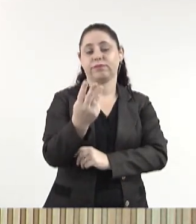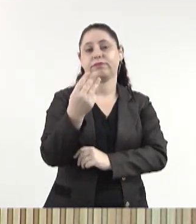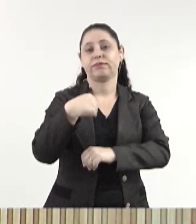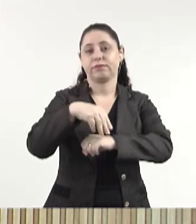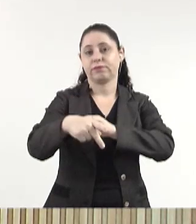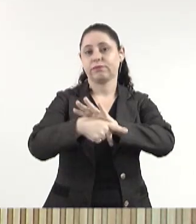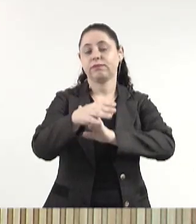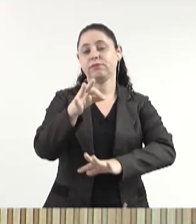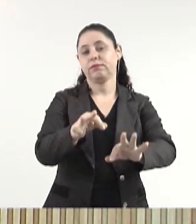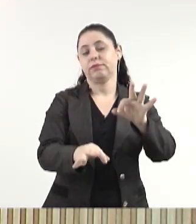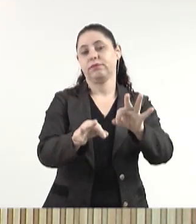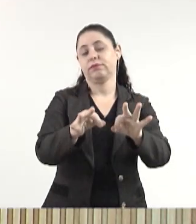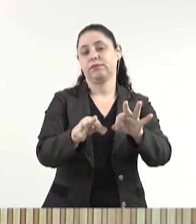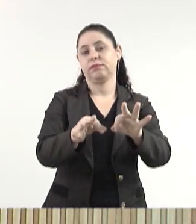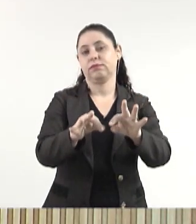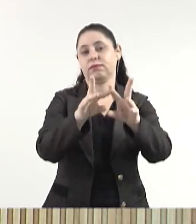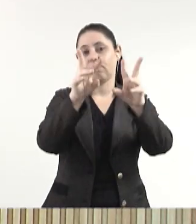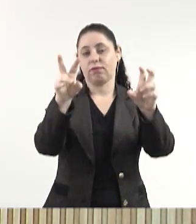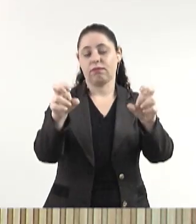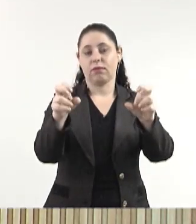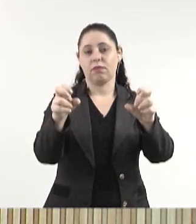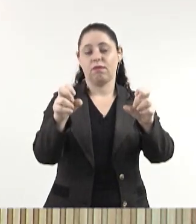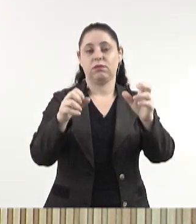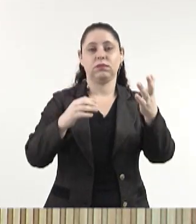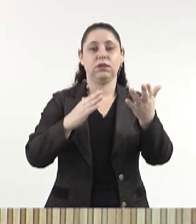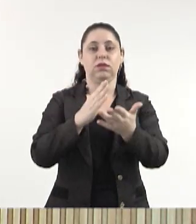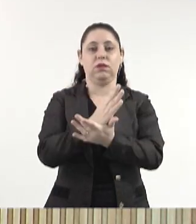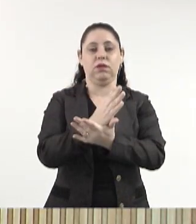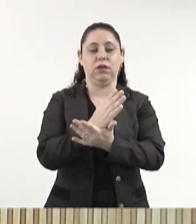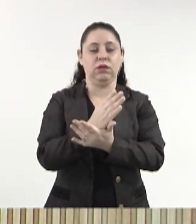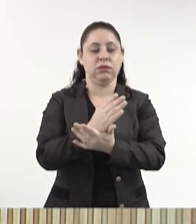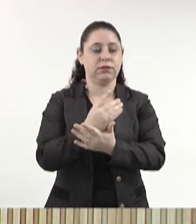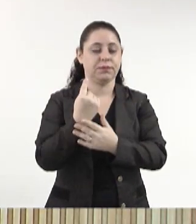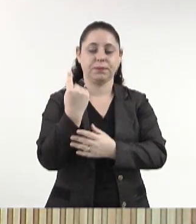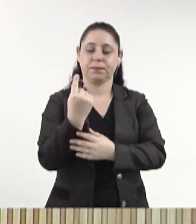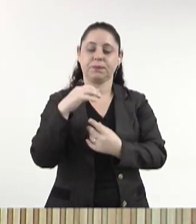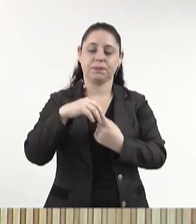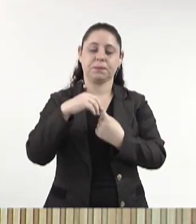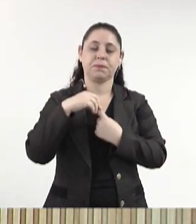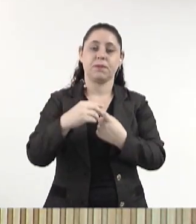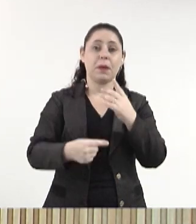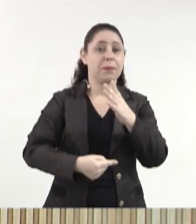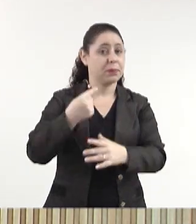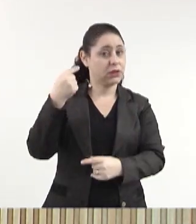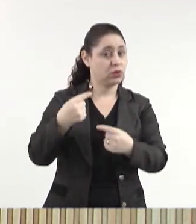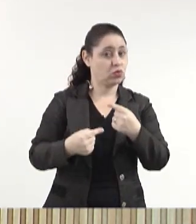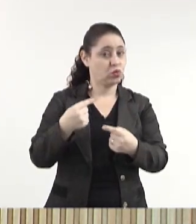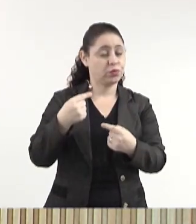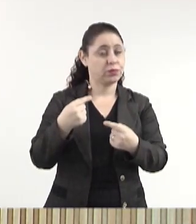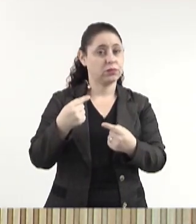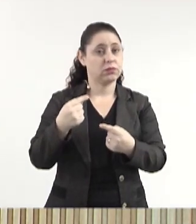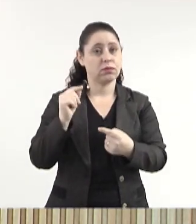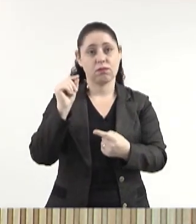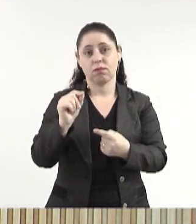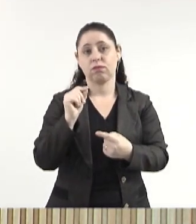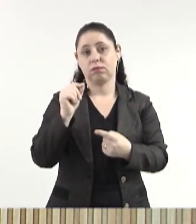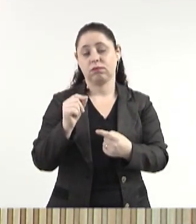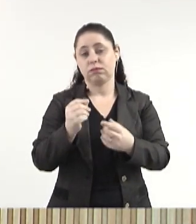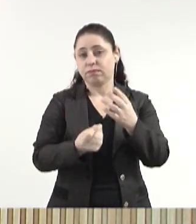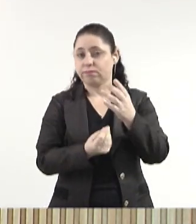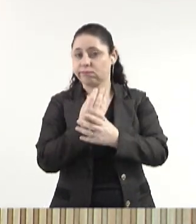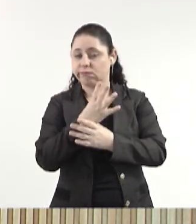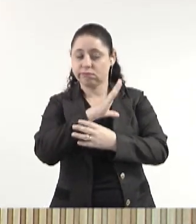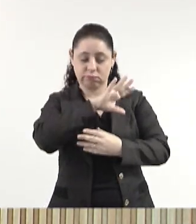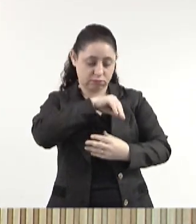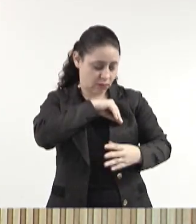pelo Poder Judiciário, matéria discutida, votada e aprovada em primeira discussão, aliás, e que cria um